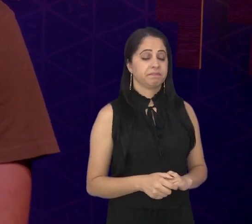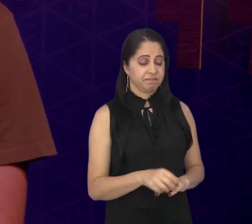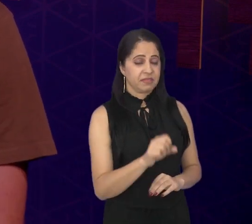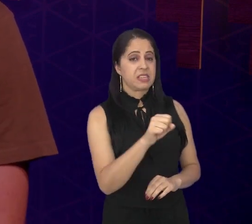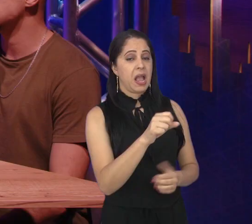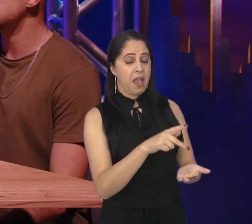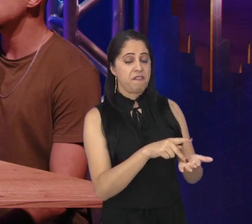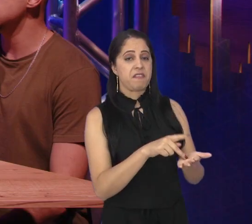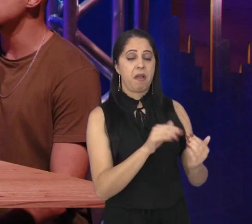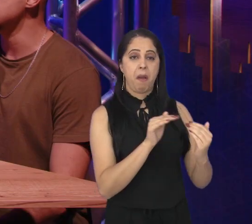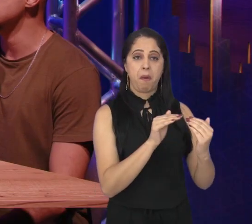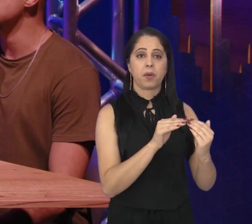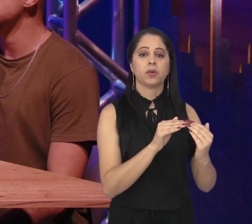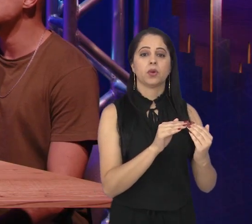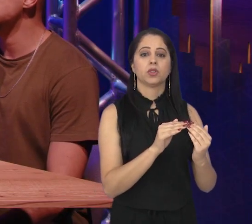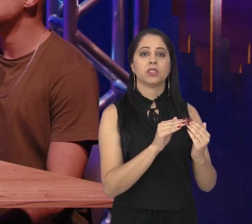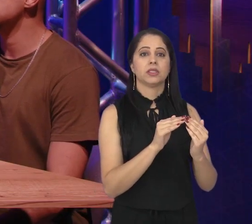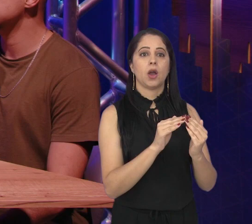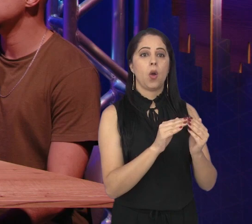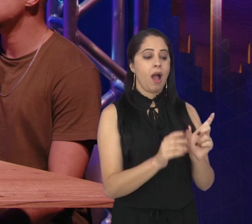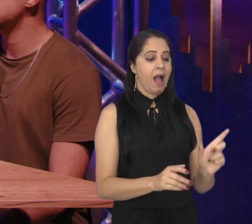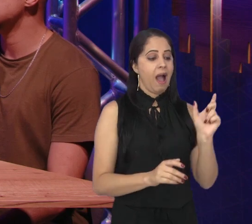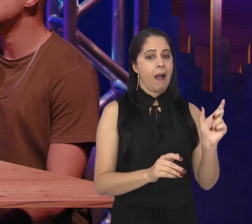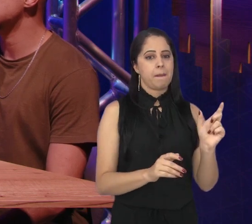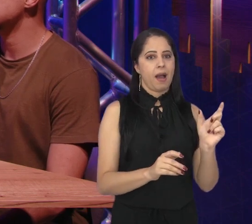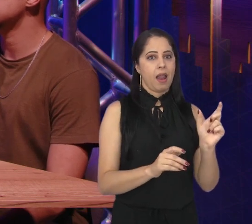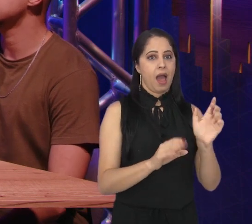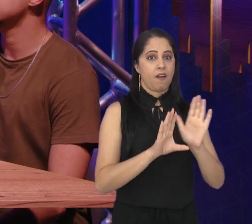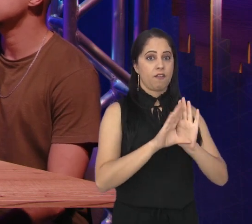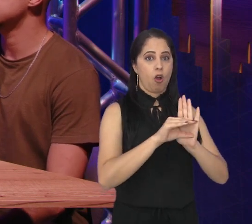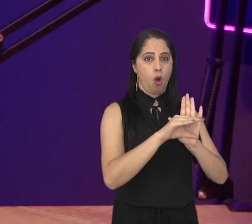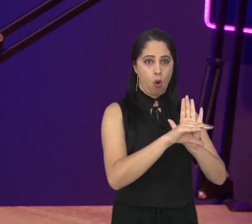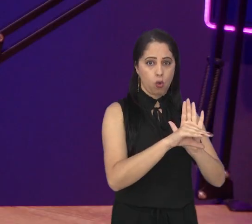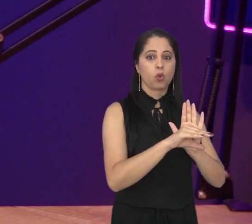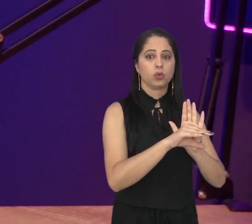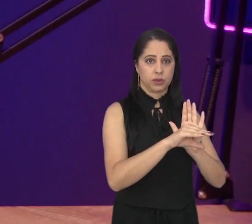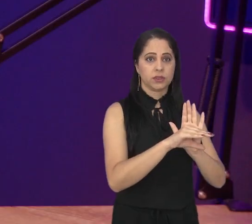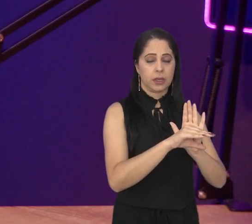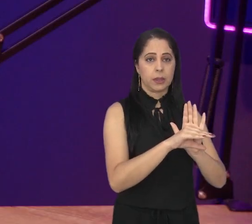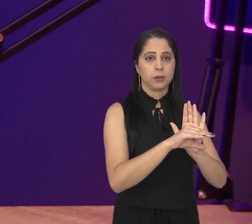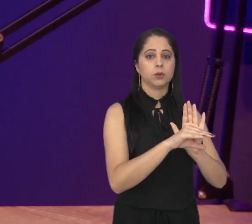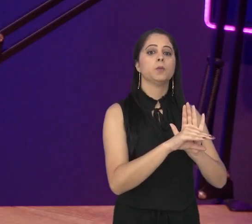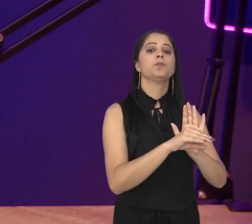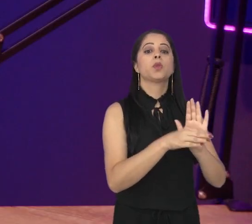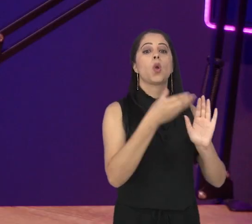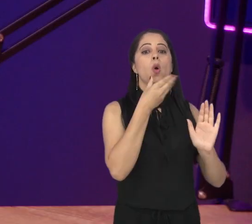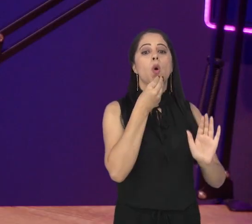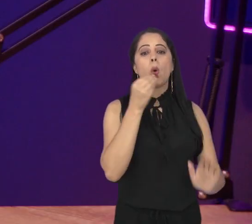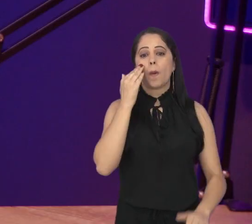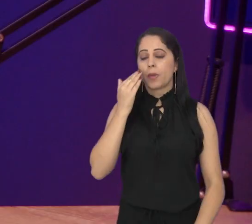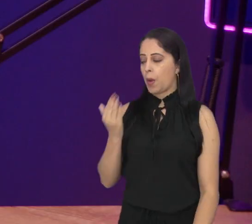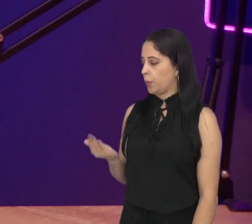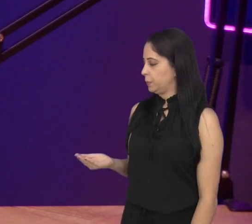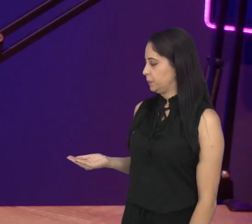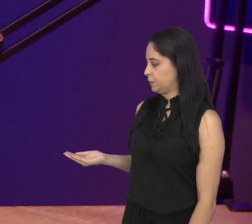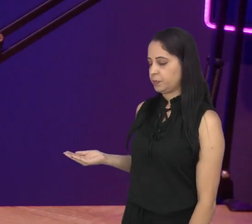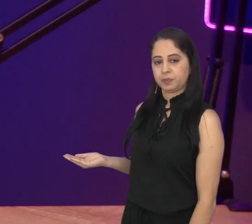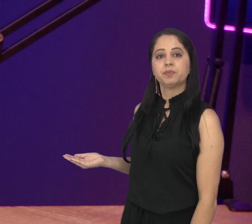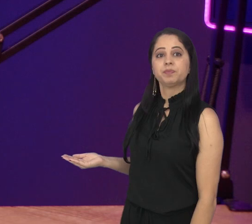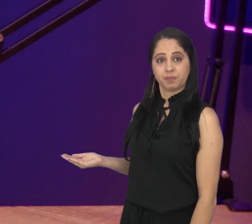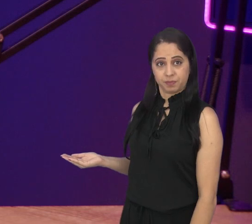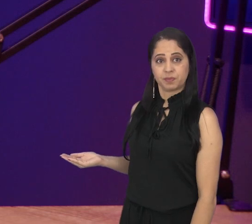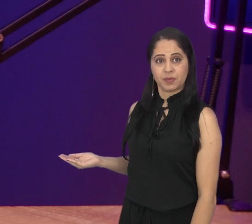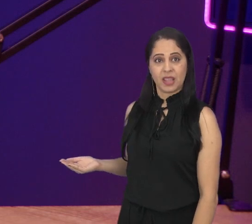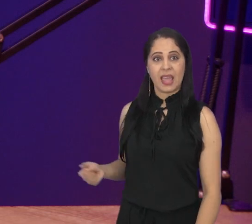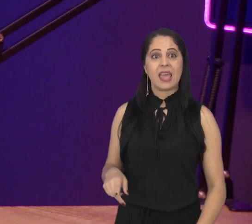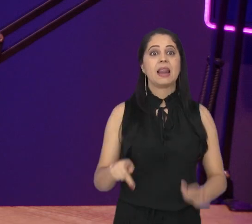território. É isso. E o conceito, né, de hard power e soft power foi criado pelo historiador e diplomata Joseph